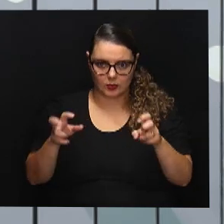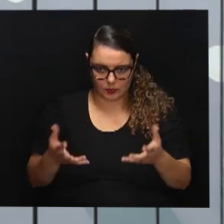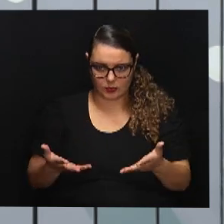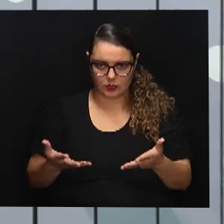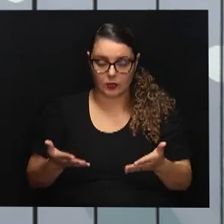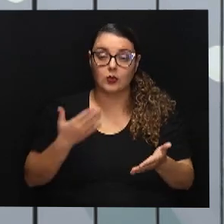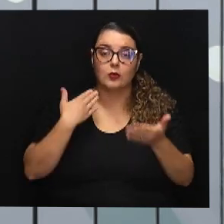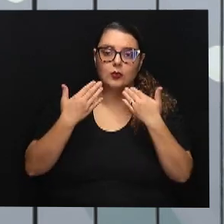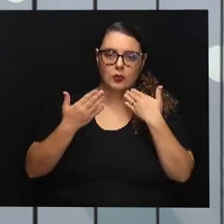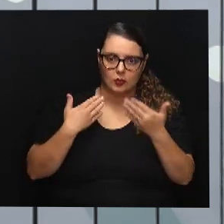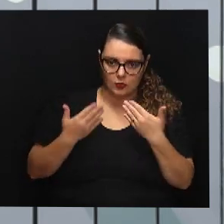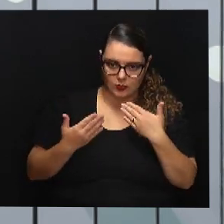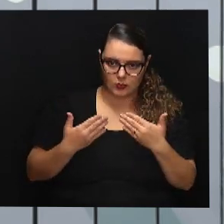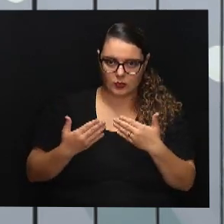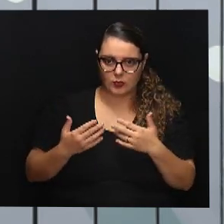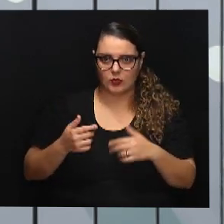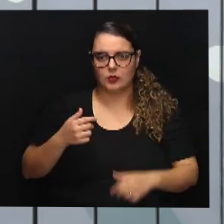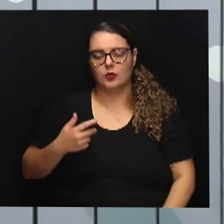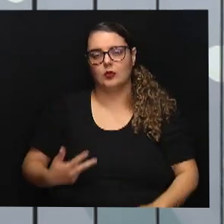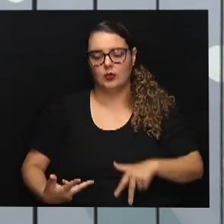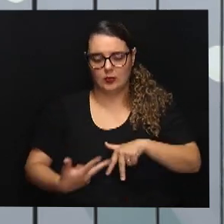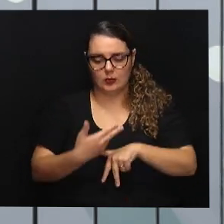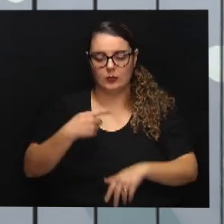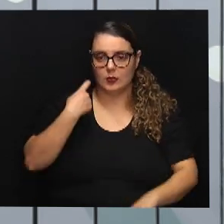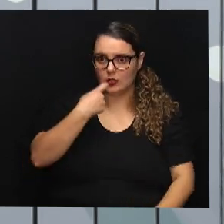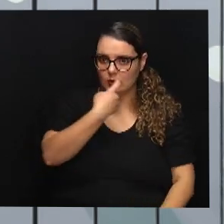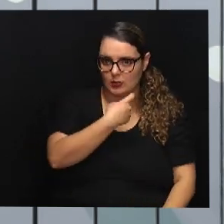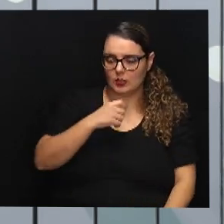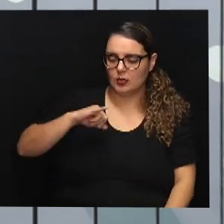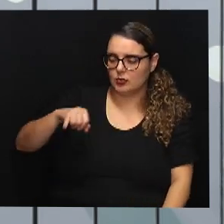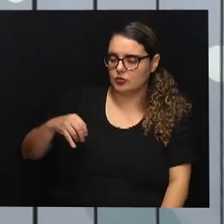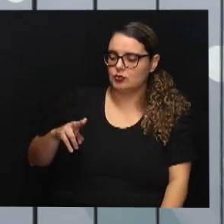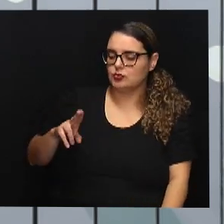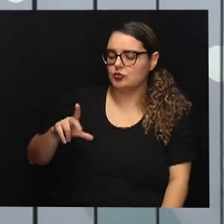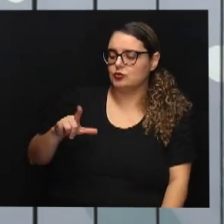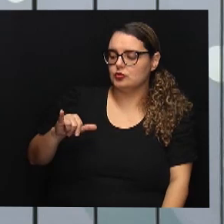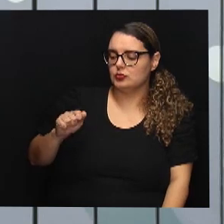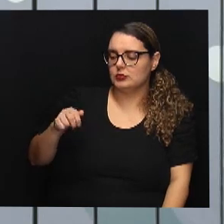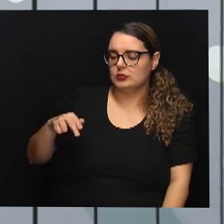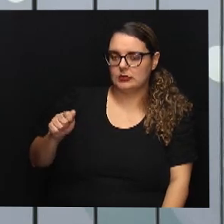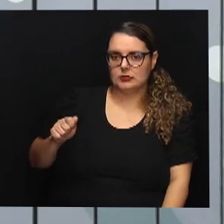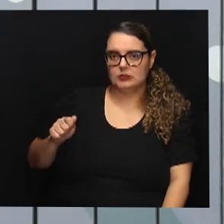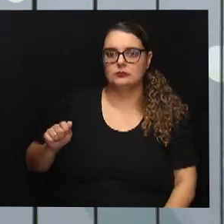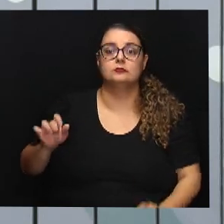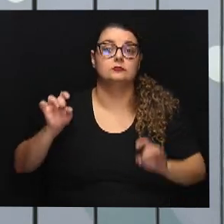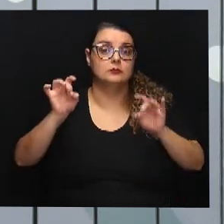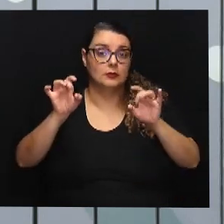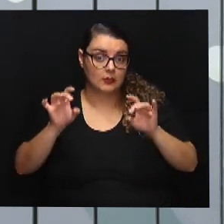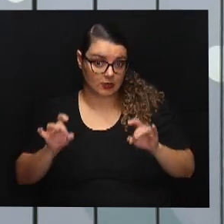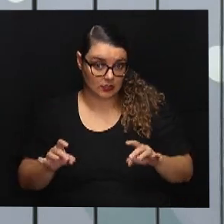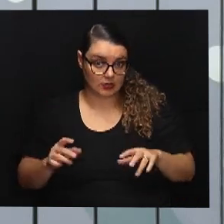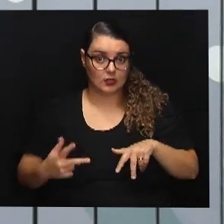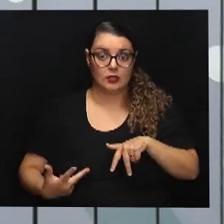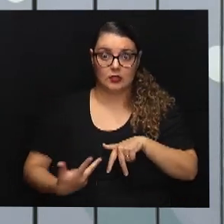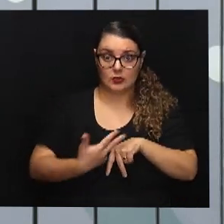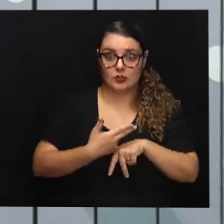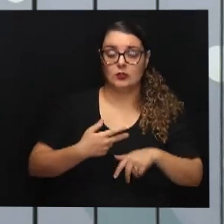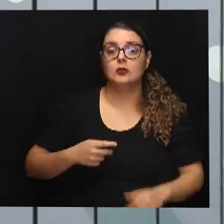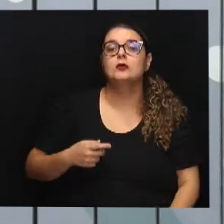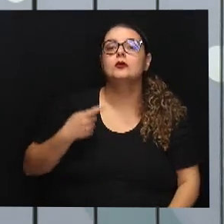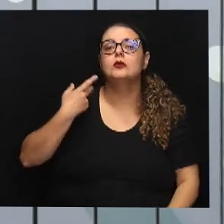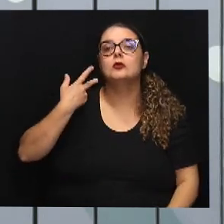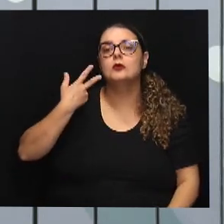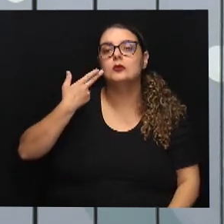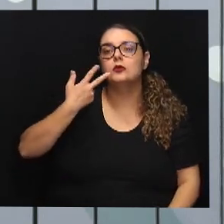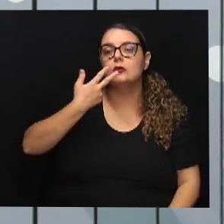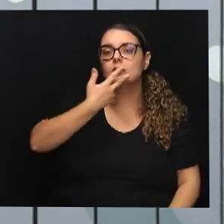dia quanto à noite. E para explicar tudo sobre esse assunto, eu converso com a cirurgiã dentista